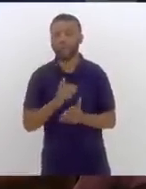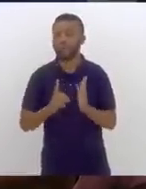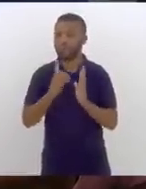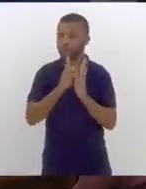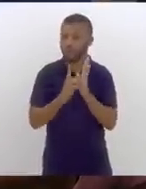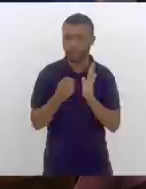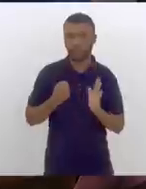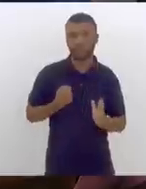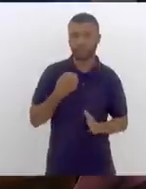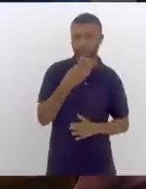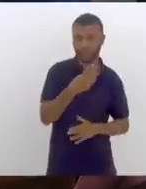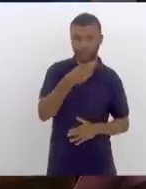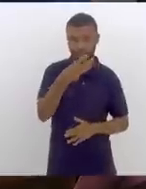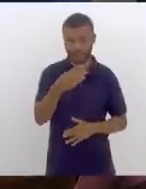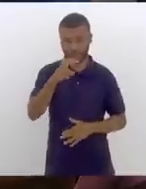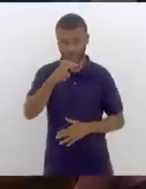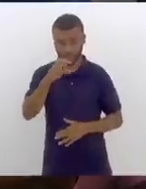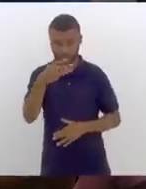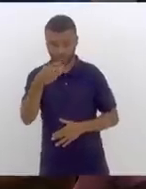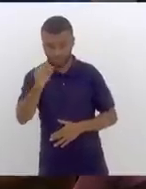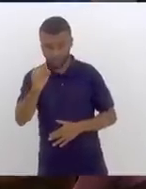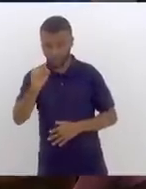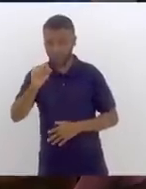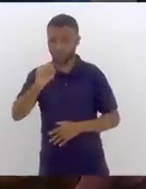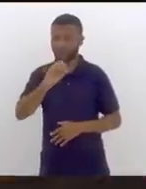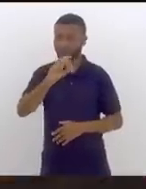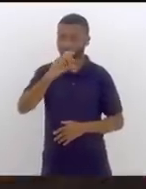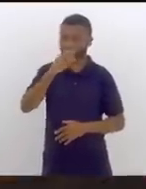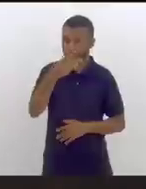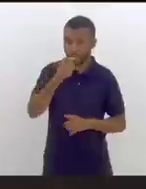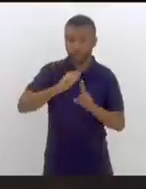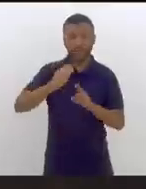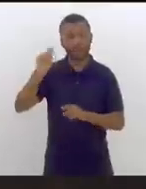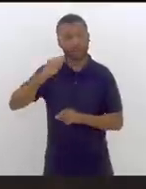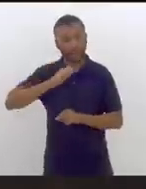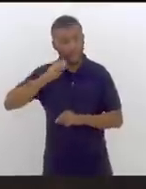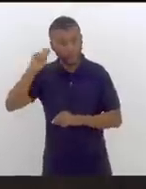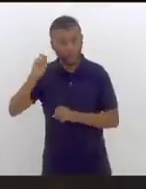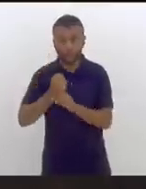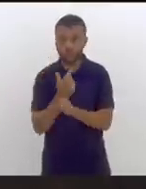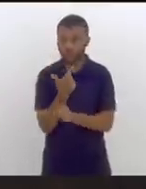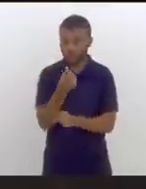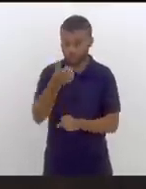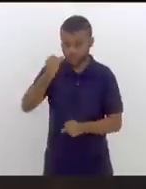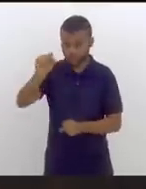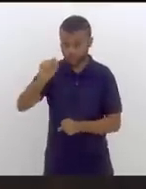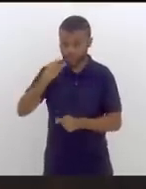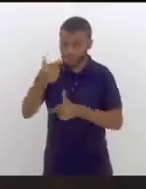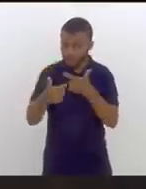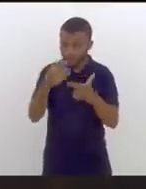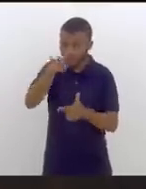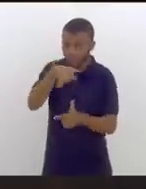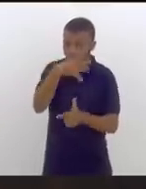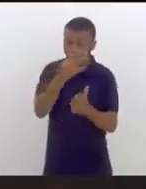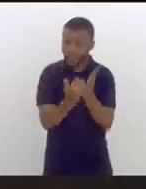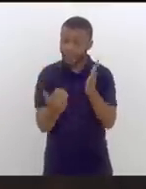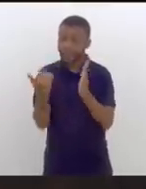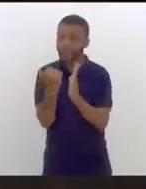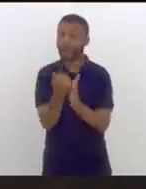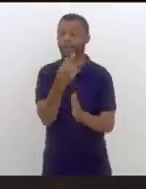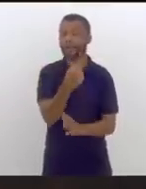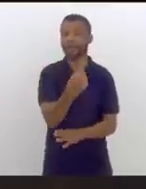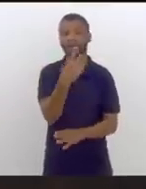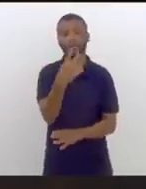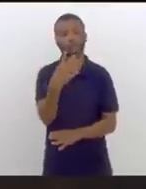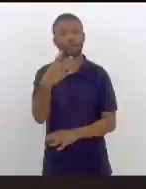43538 de 3 de abril de 2012 diz o seguinte que aquele que trabalhando sobre Regime de escala exceder as 144 horas